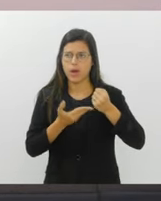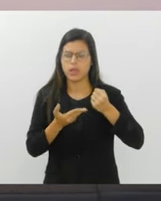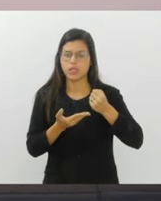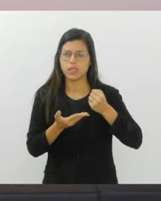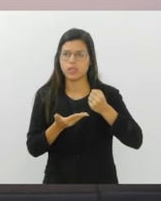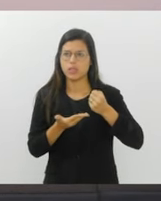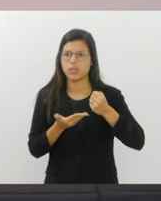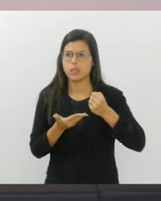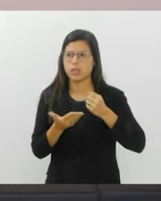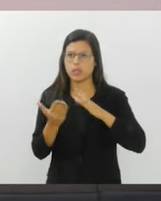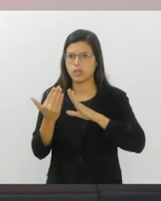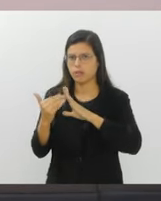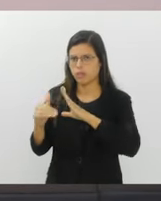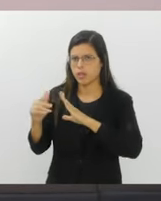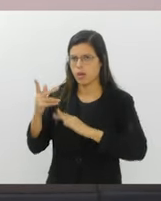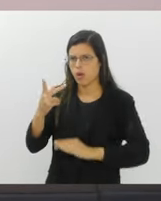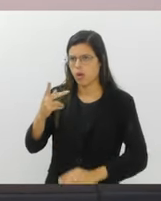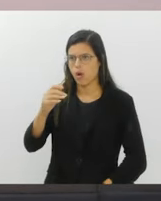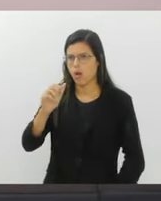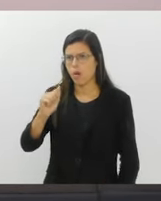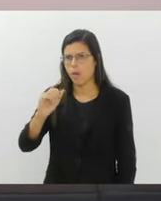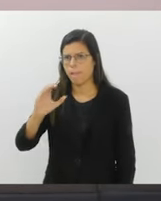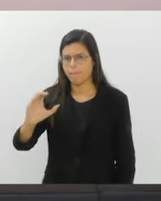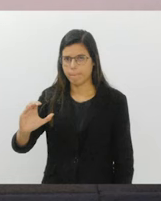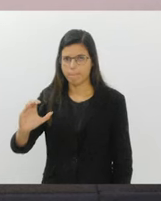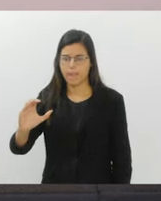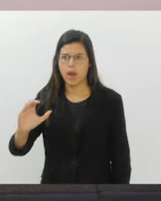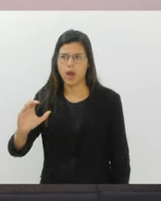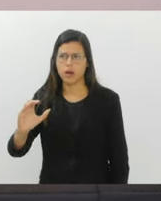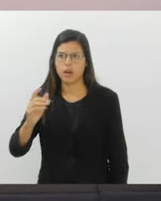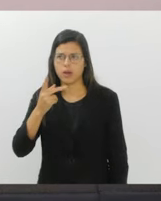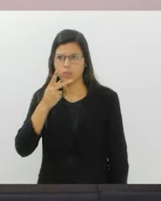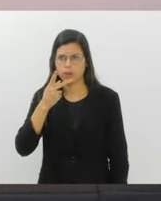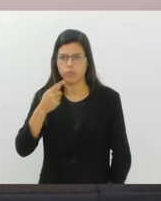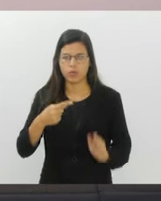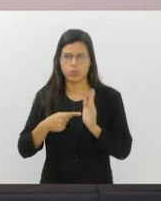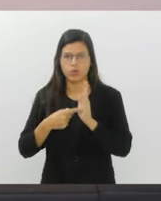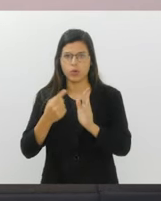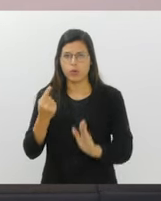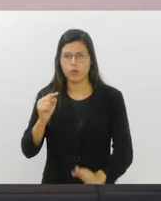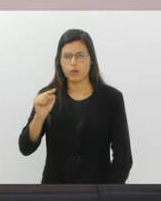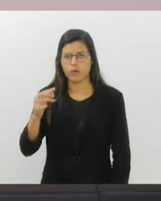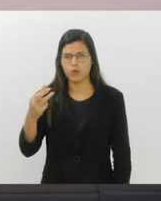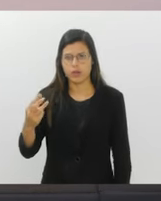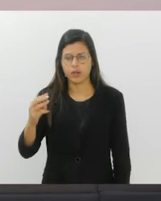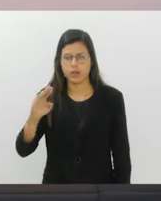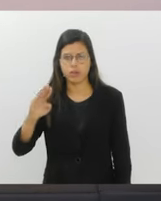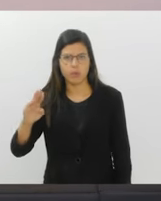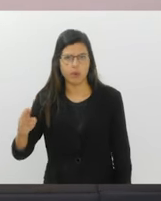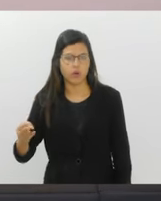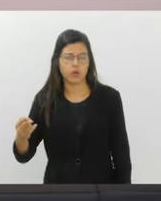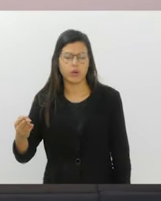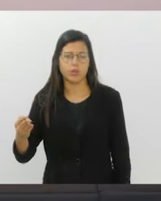encaminhado ao PAC para justificar 1,3 bilhões de reais de